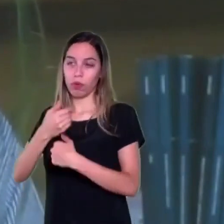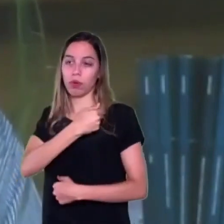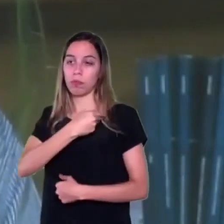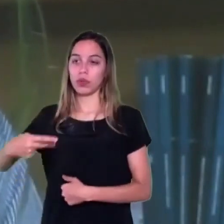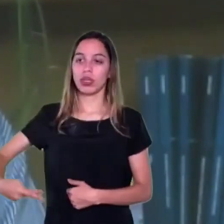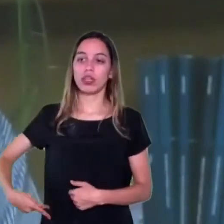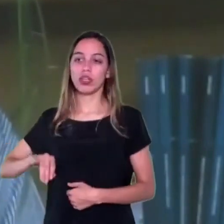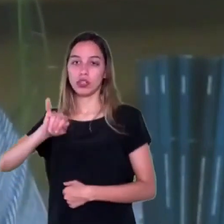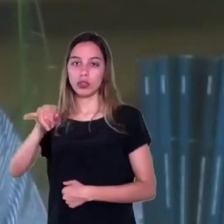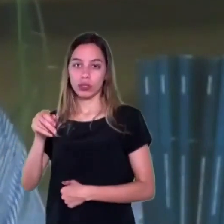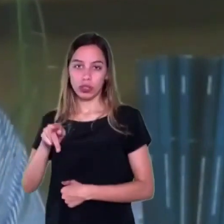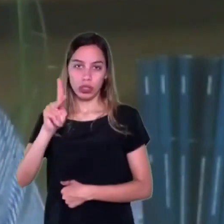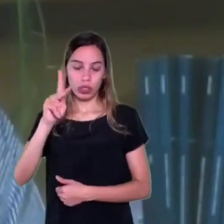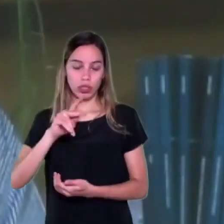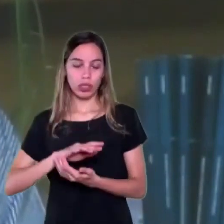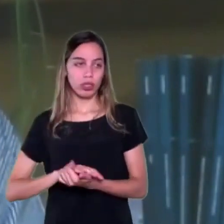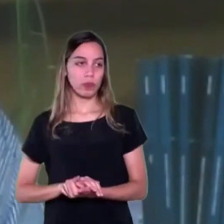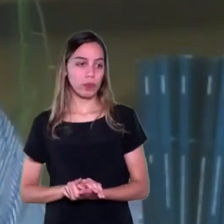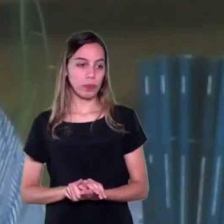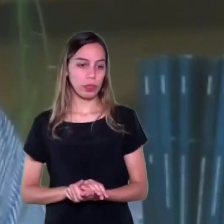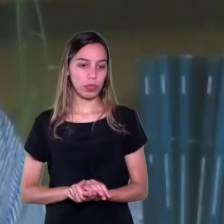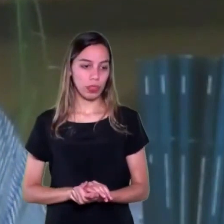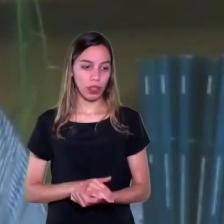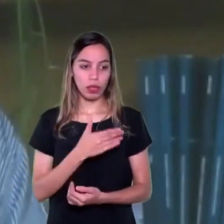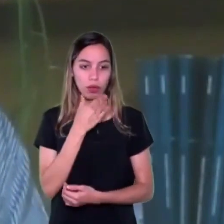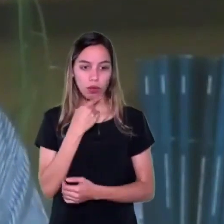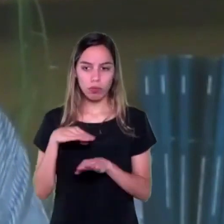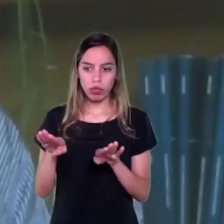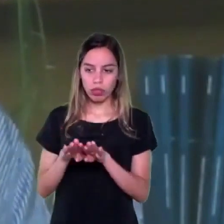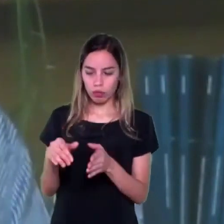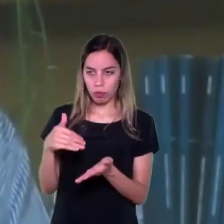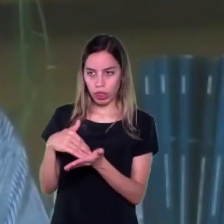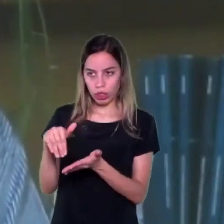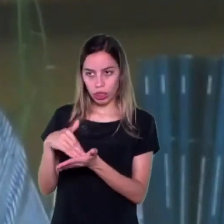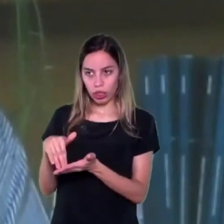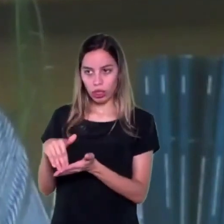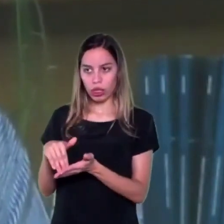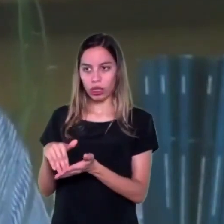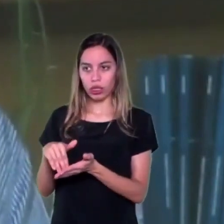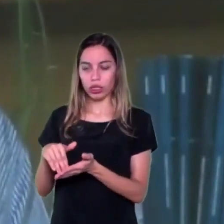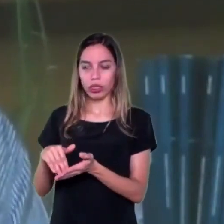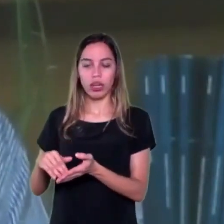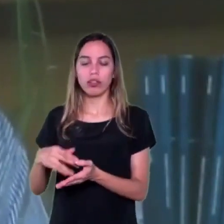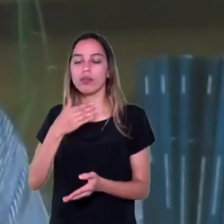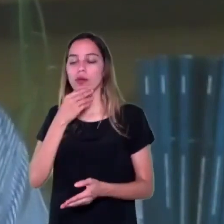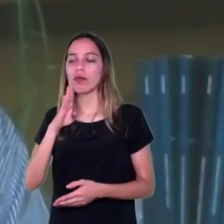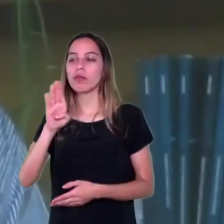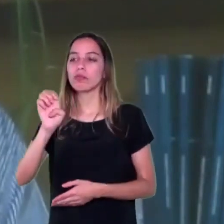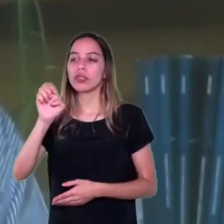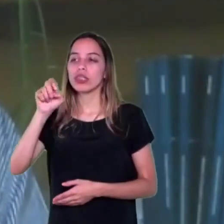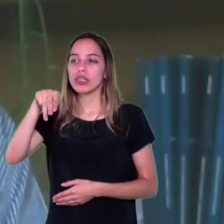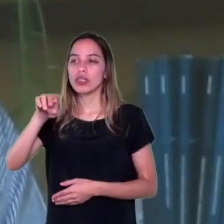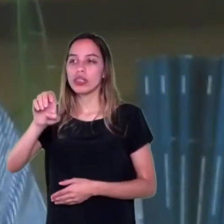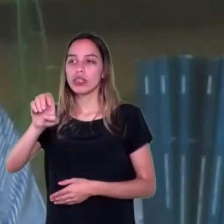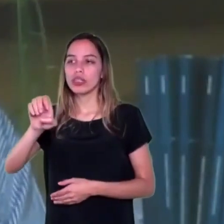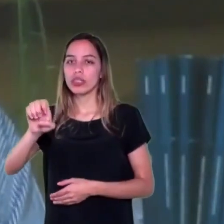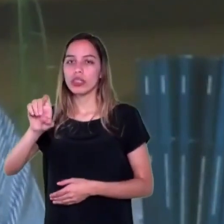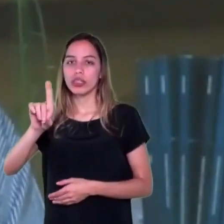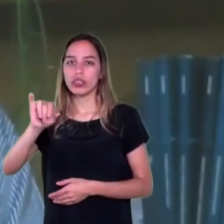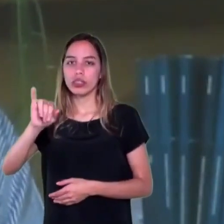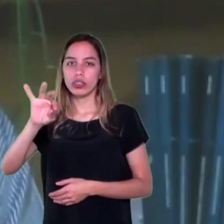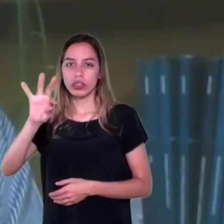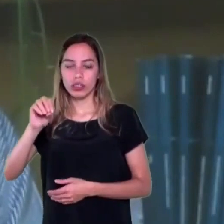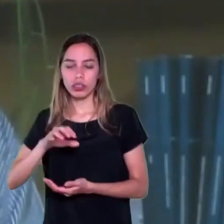Minas, foi secretário do Benedito Valadares, também governador, e foi um homem